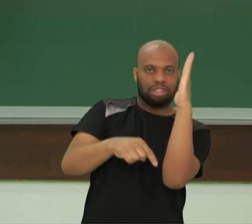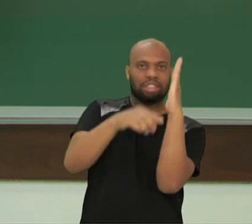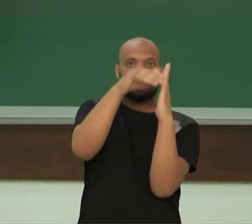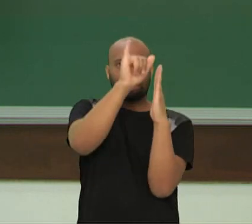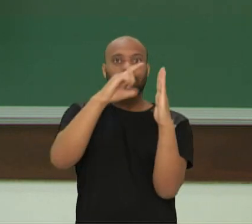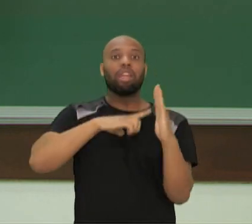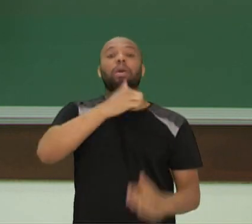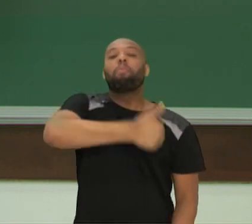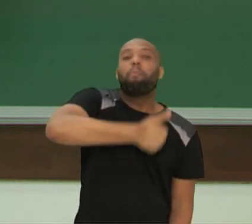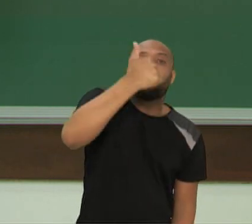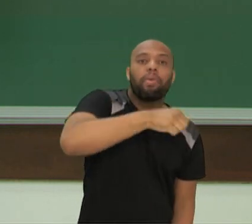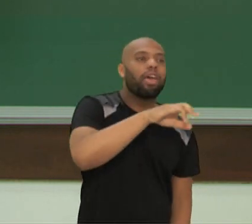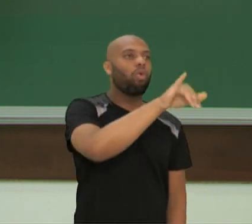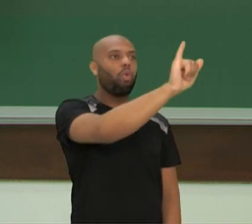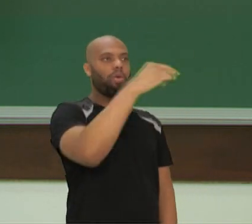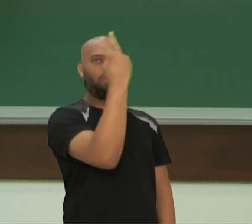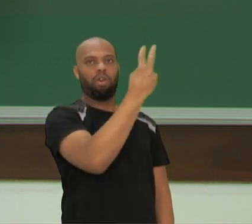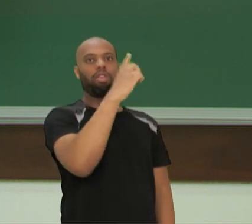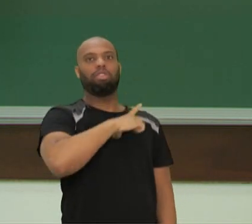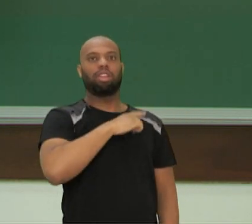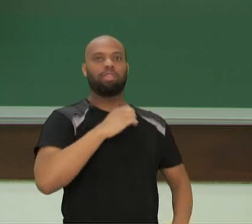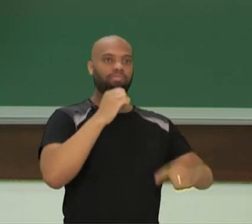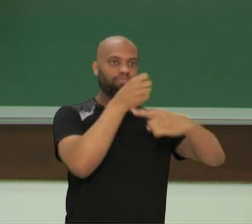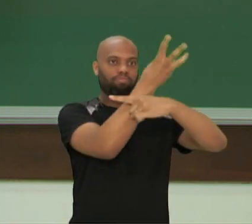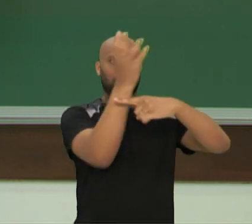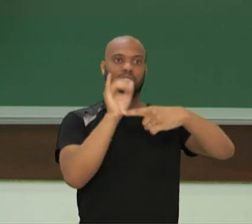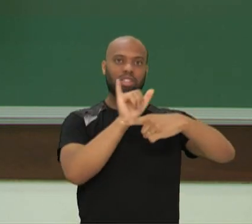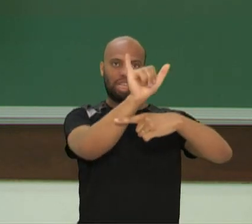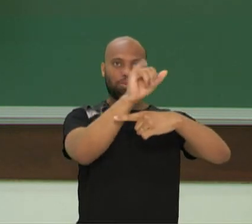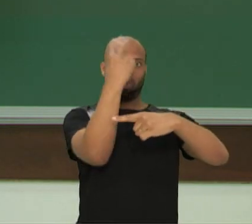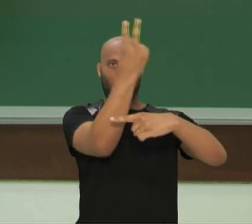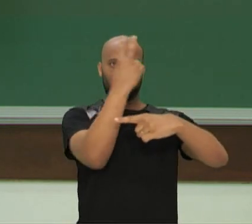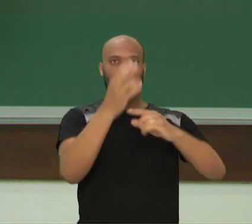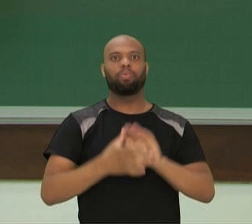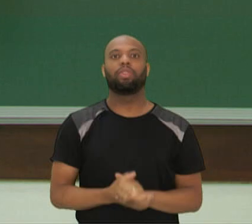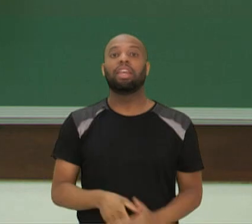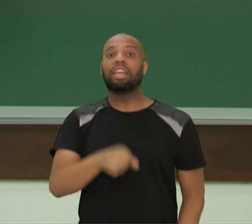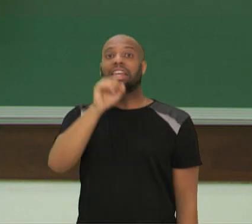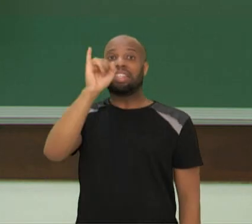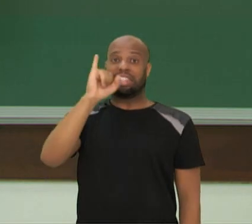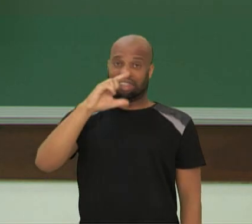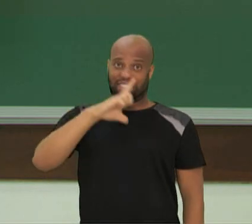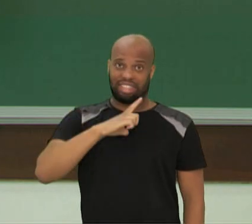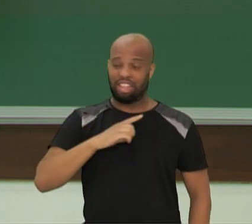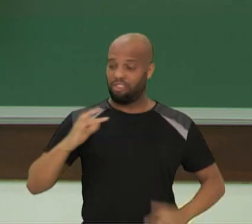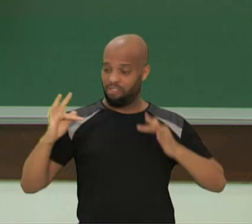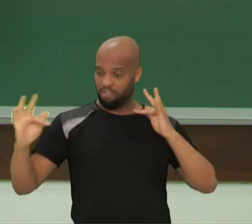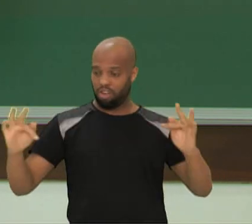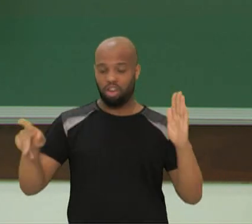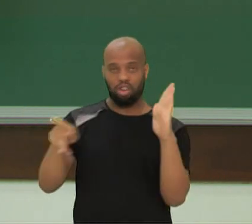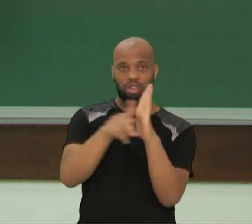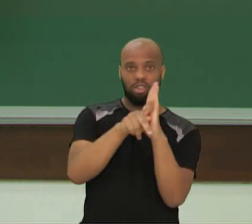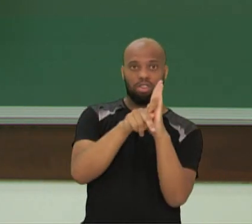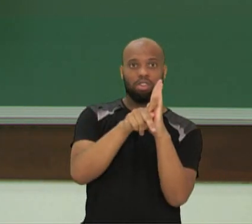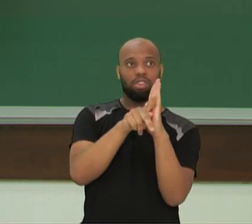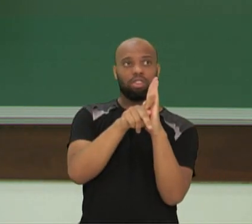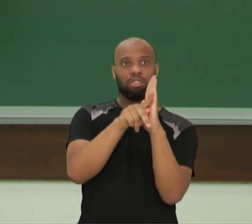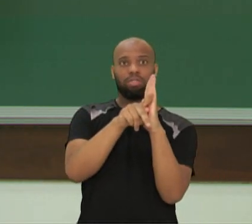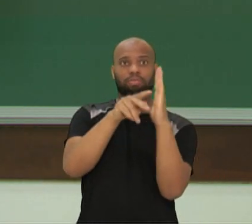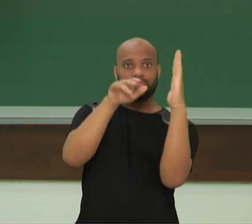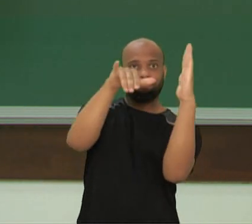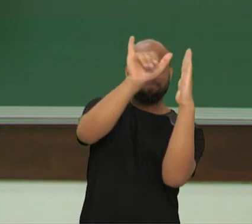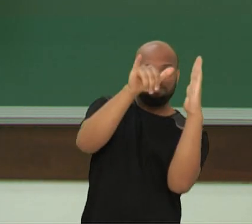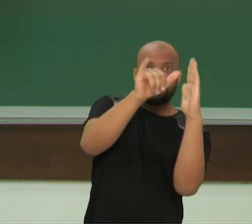equação terá y ao quadrado no numerador. Se os focos estiverem na paralela ao eixo y, então o